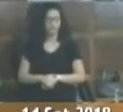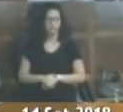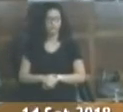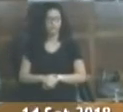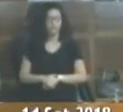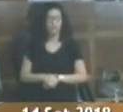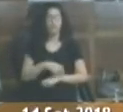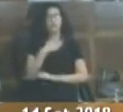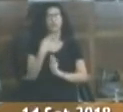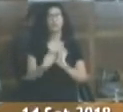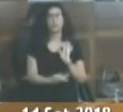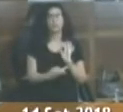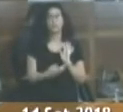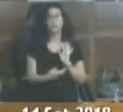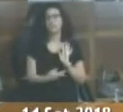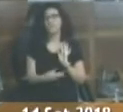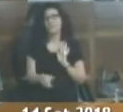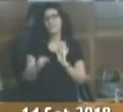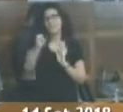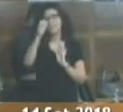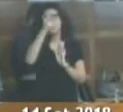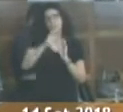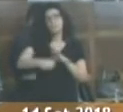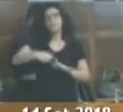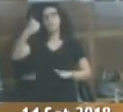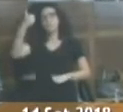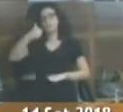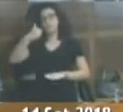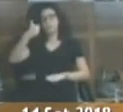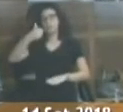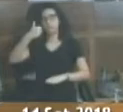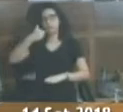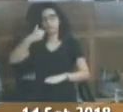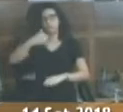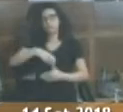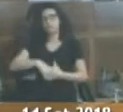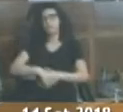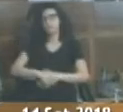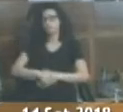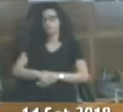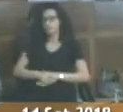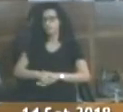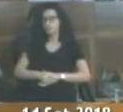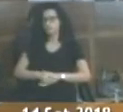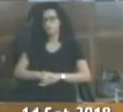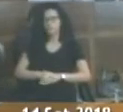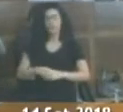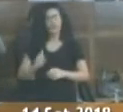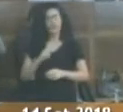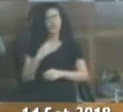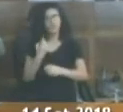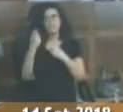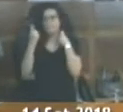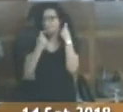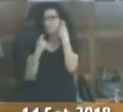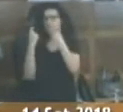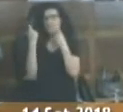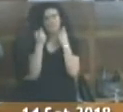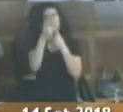Como esse projeto ele foi pioneiro, a gente ficou muito preocupado.